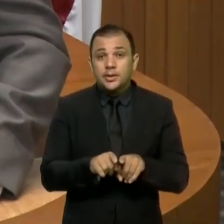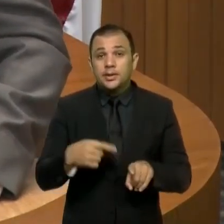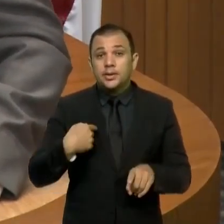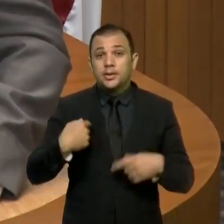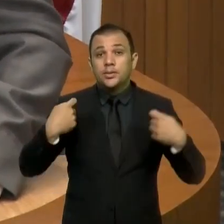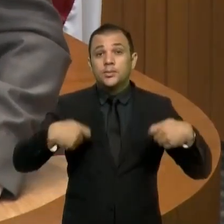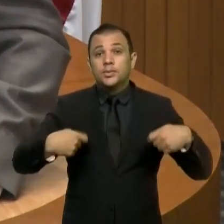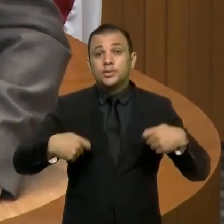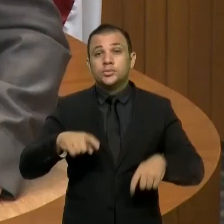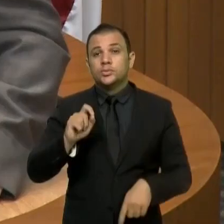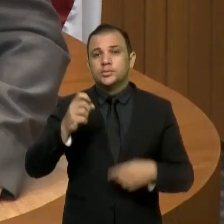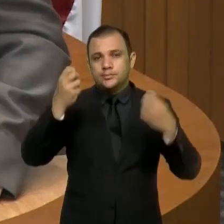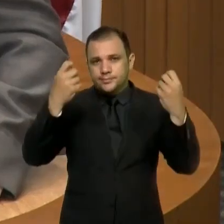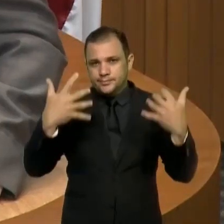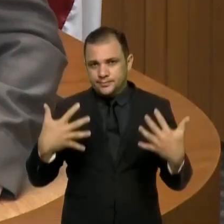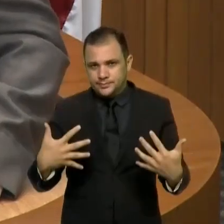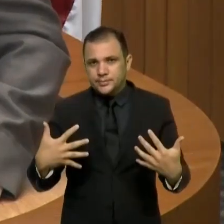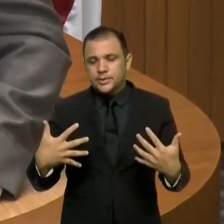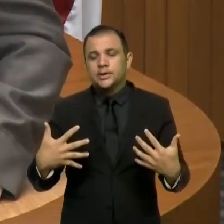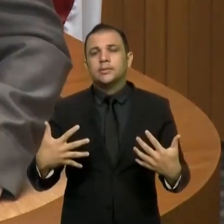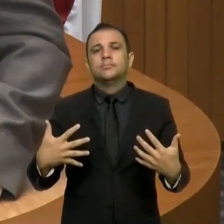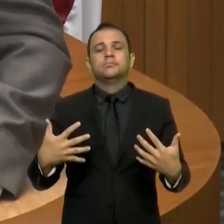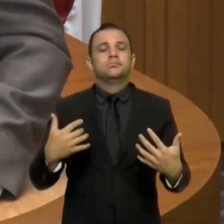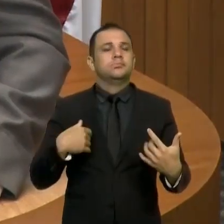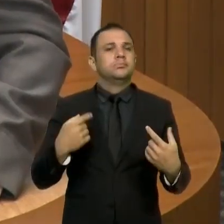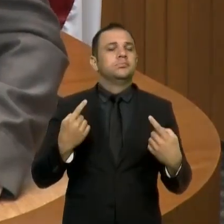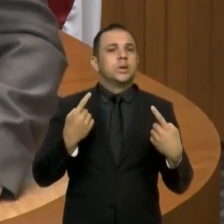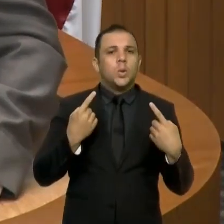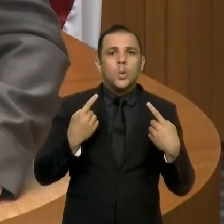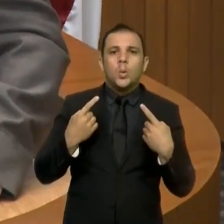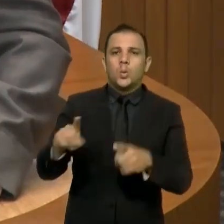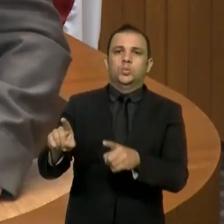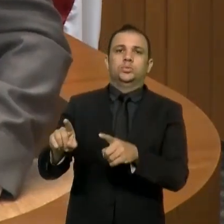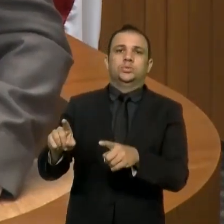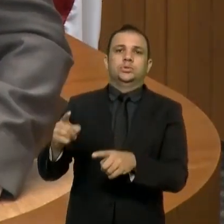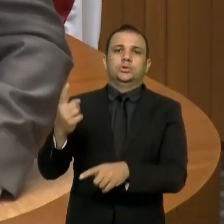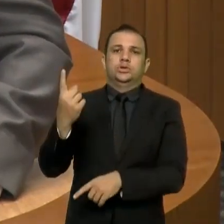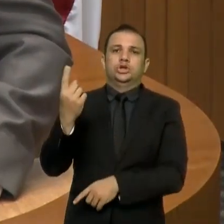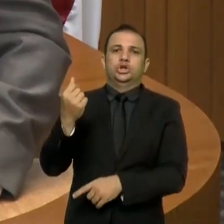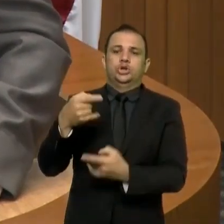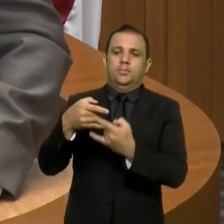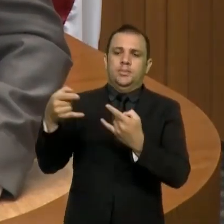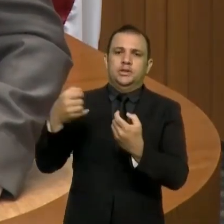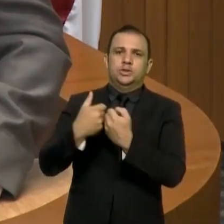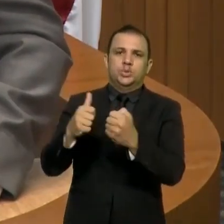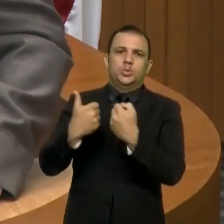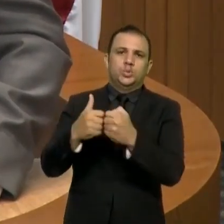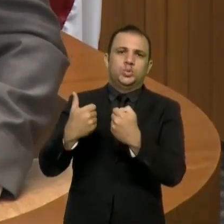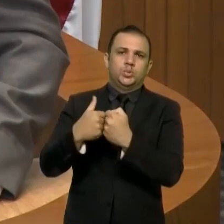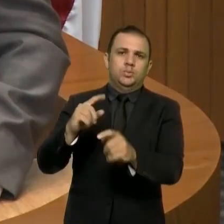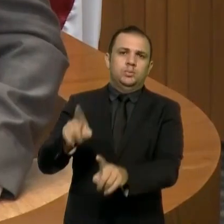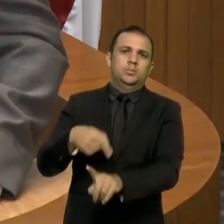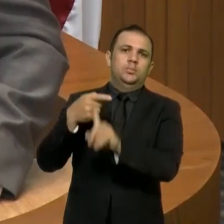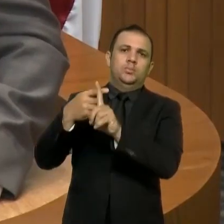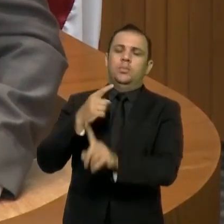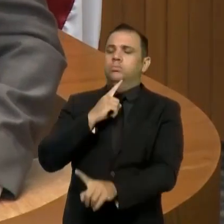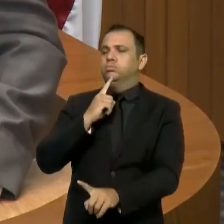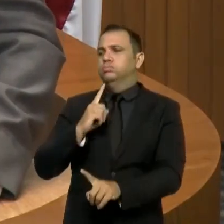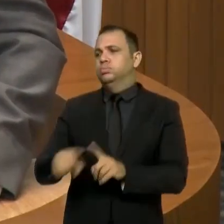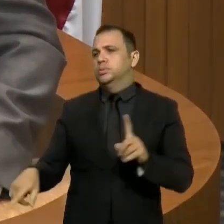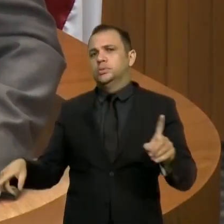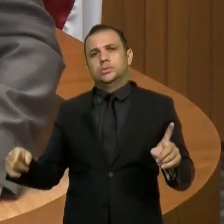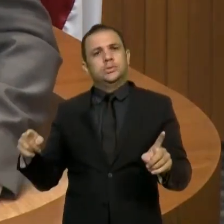ratificar a nossa posição, né, contra o aumento das passagens aqui em São Luís. Acho um absurdo, o momento não é esse. É